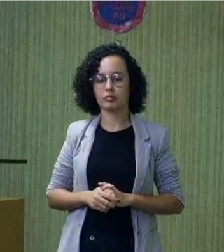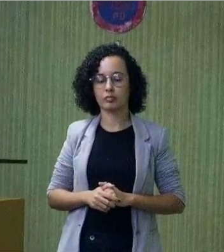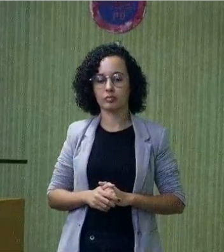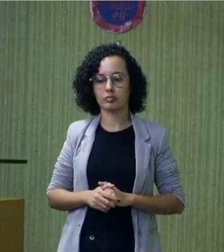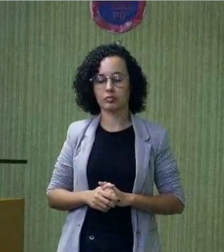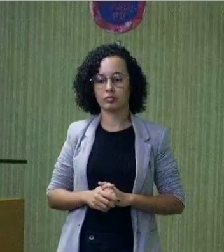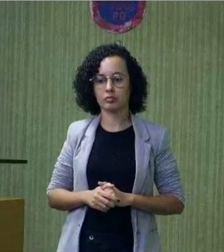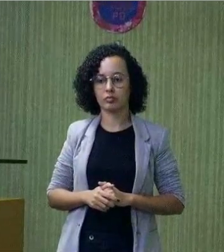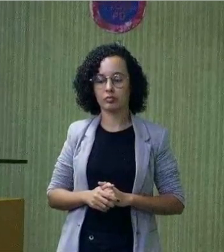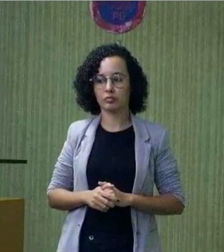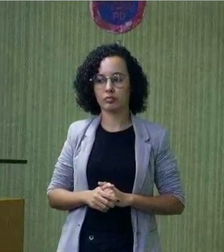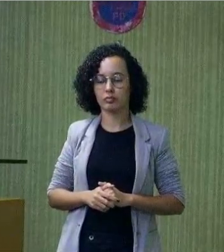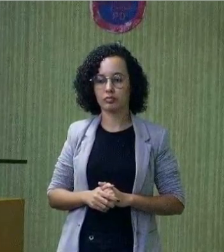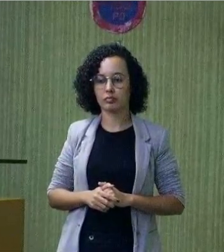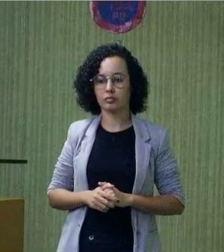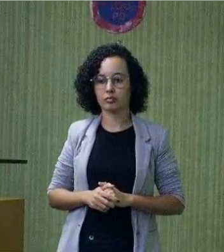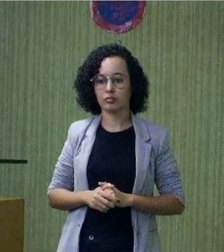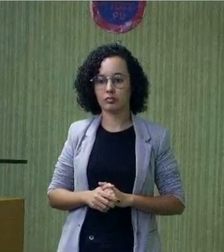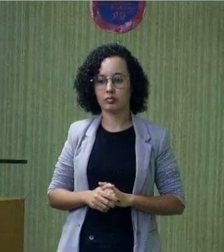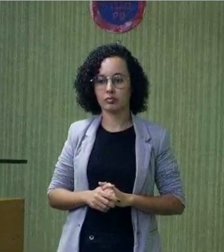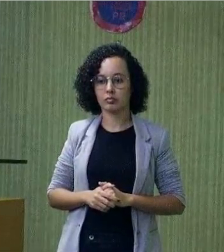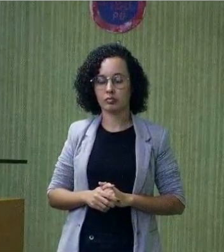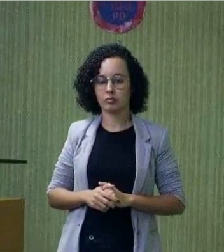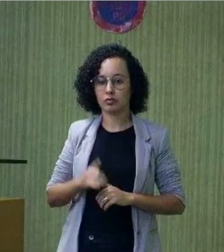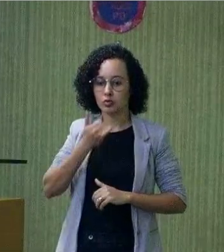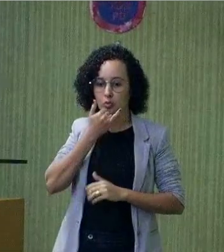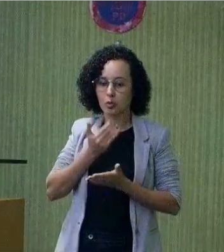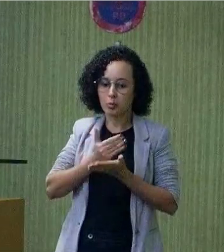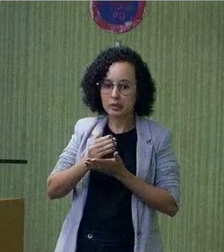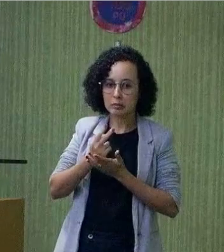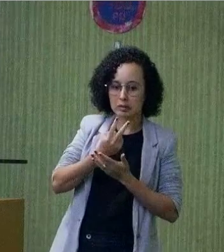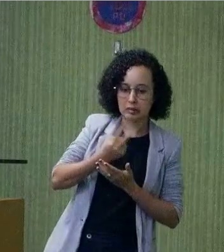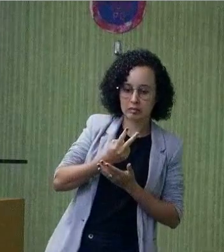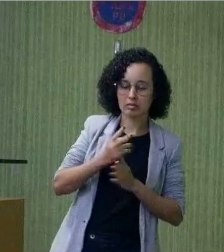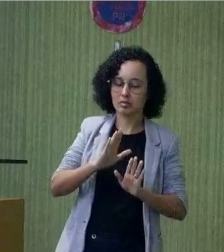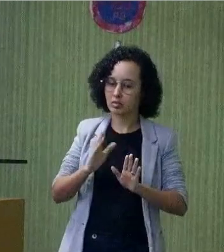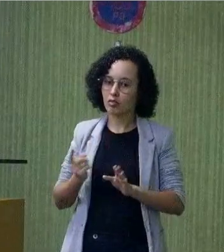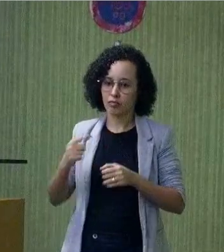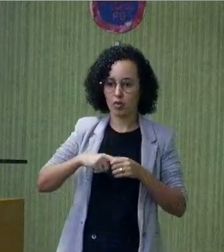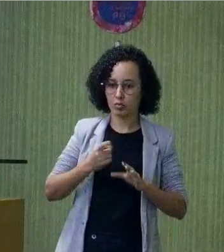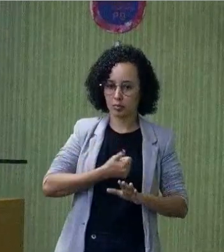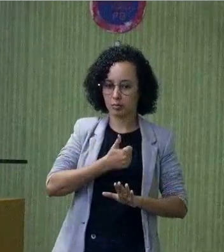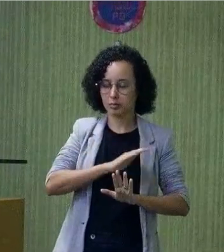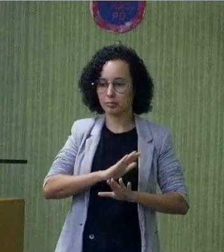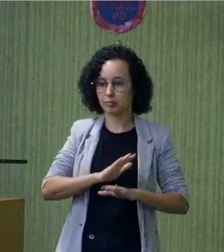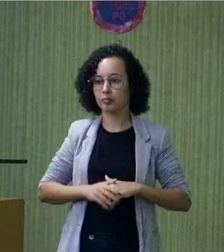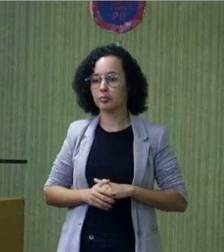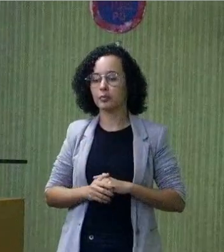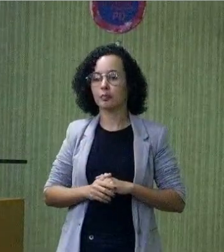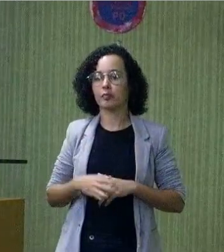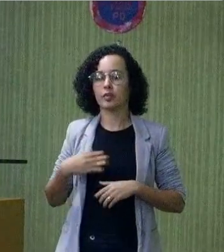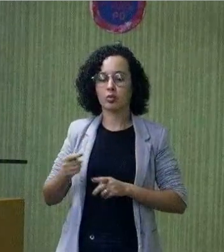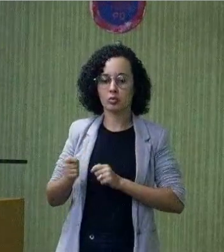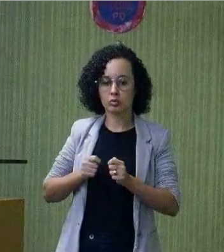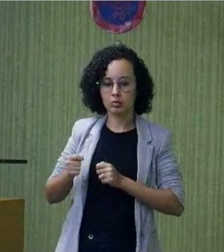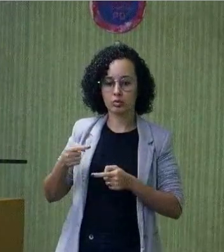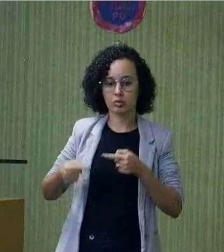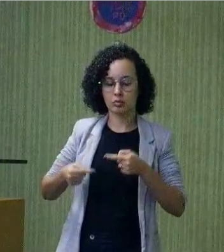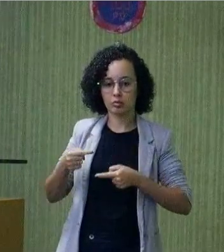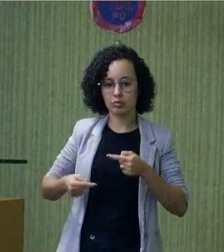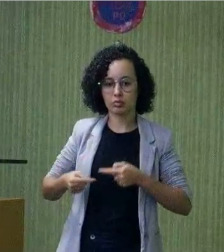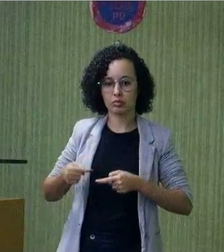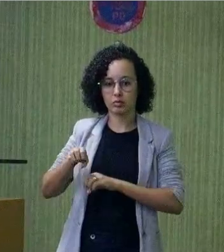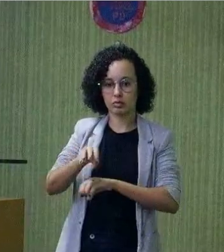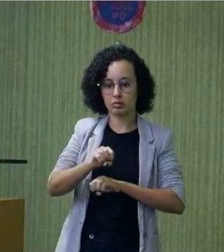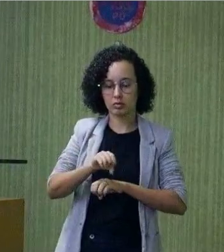articulação eu comecei pela segunda mas não tem nada não depois eu volto pra primeira articulação e ao controle da política educacional nos